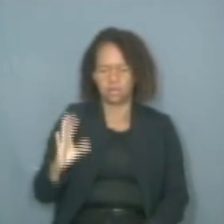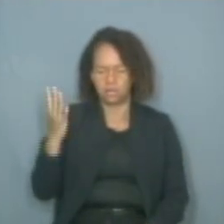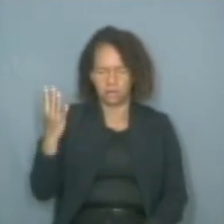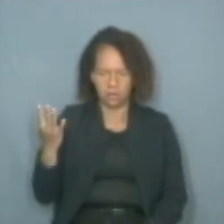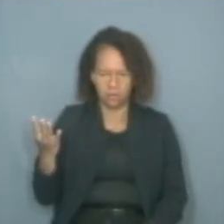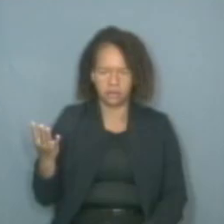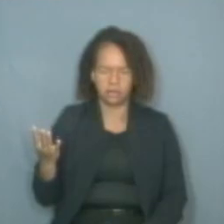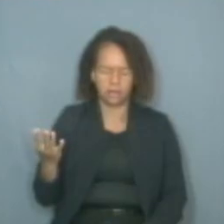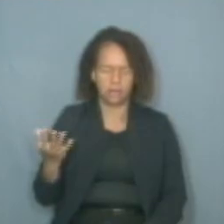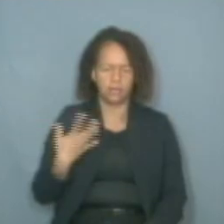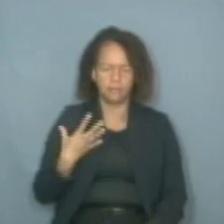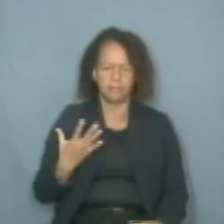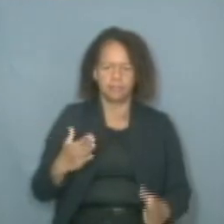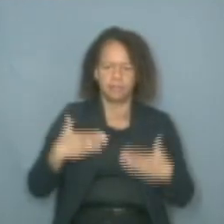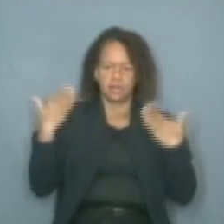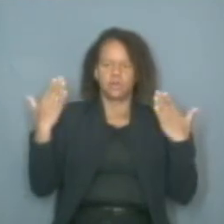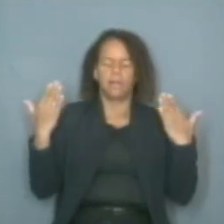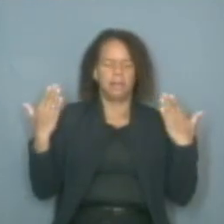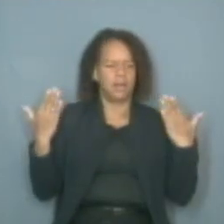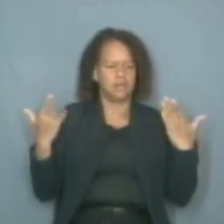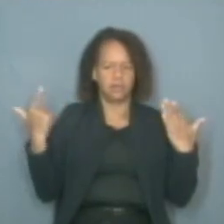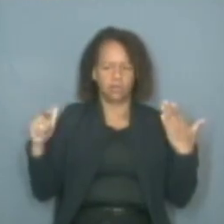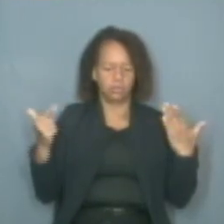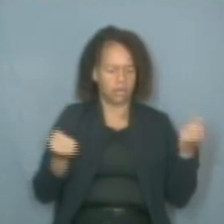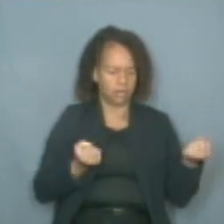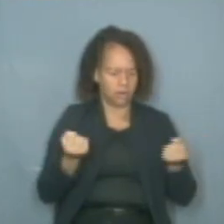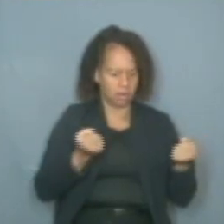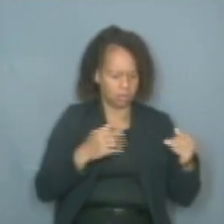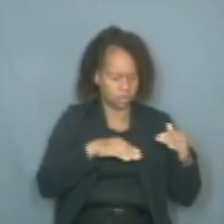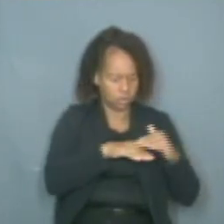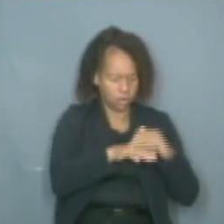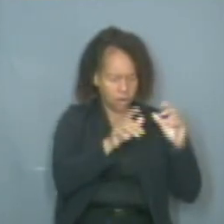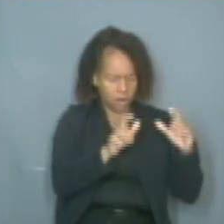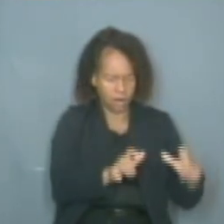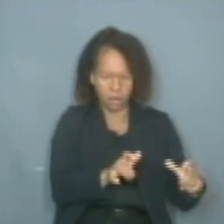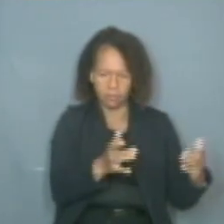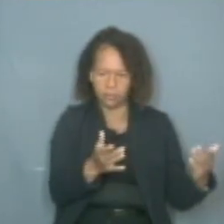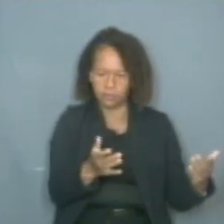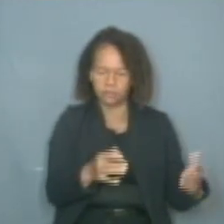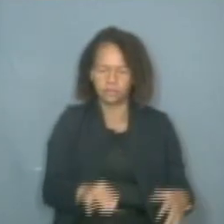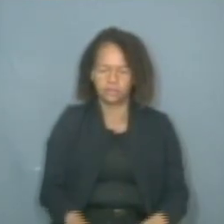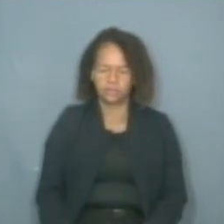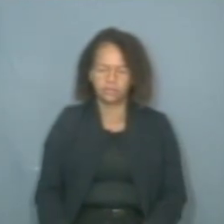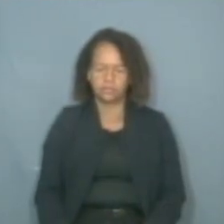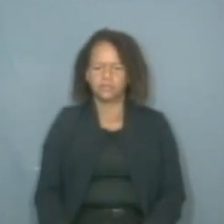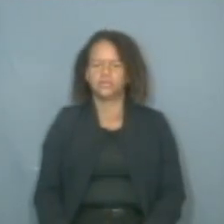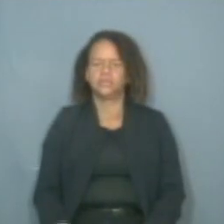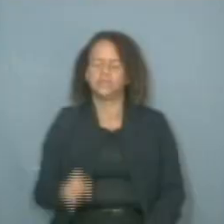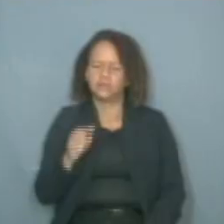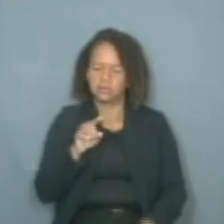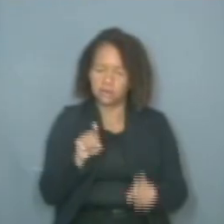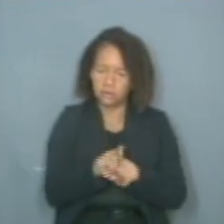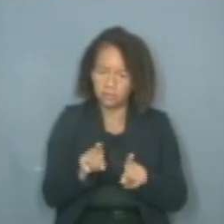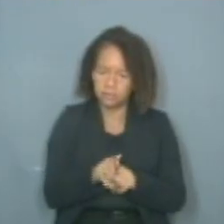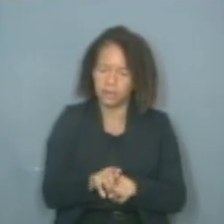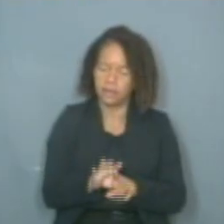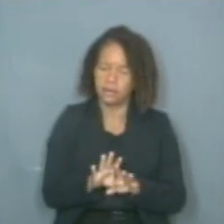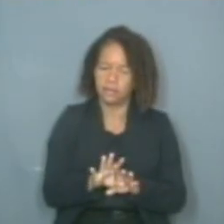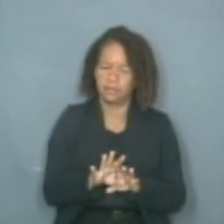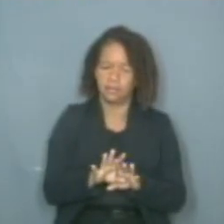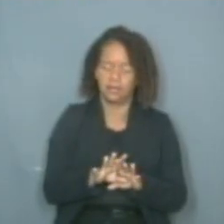natureza por causa do choque mesmo, do impacto de não ver o seu veículo naquele determinado lugar. E muitas delas começam a